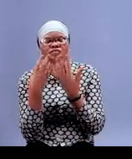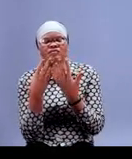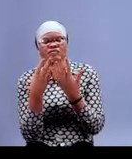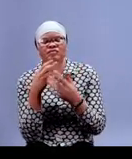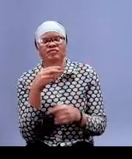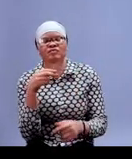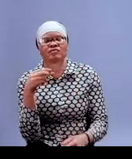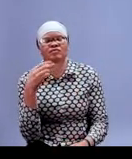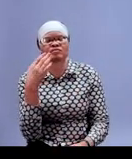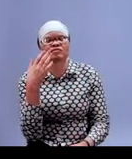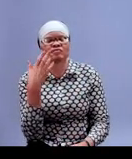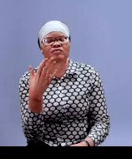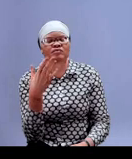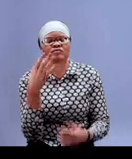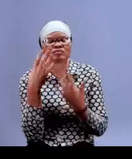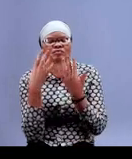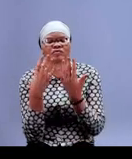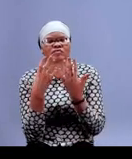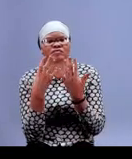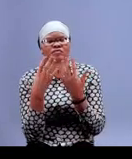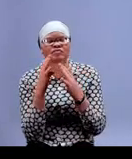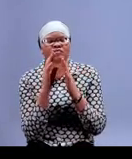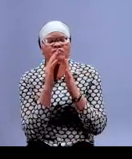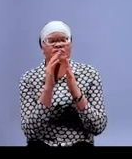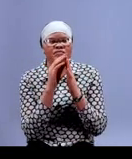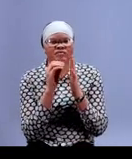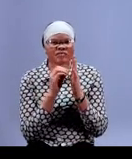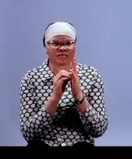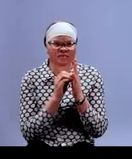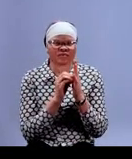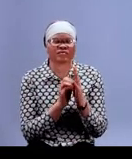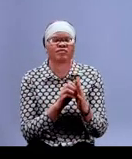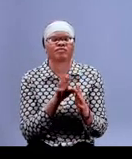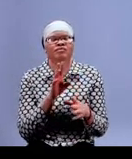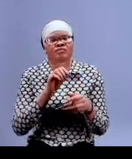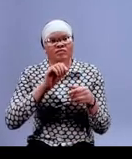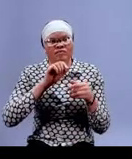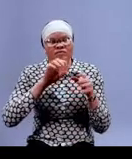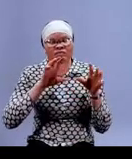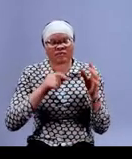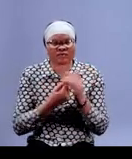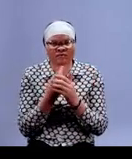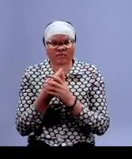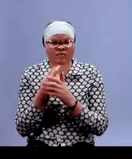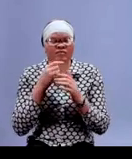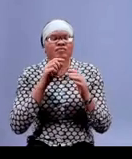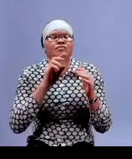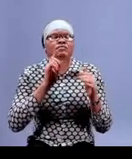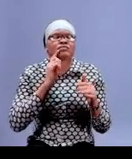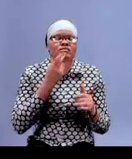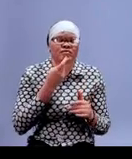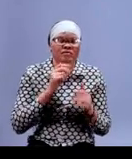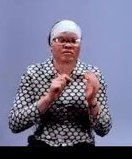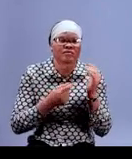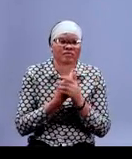x 9 54 + 5 59 a resposta foram formados 99 grupos